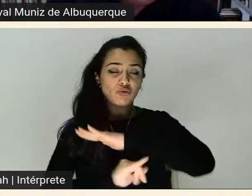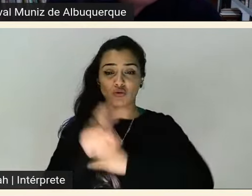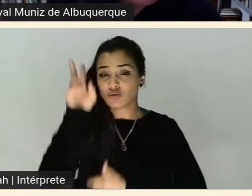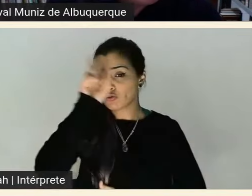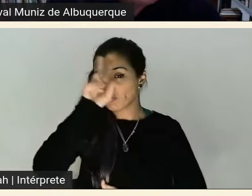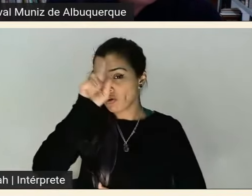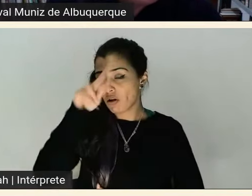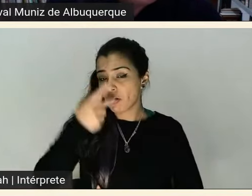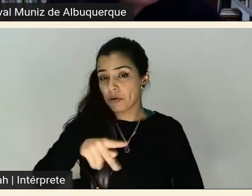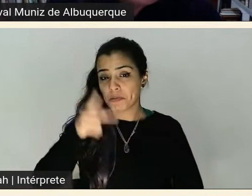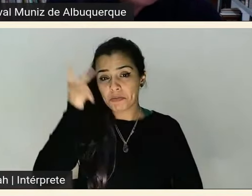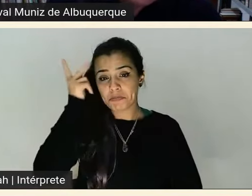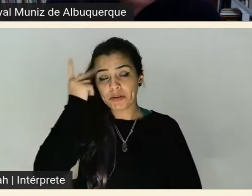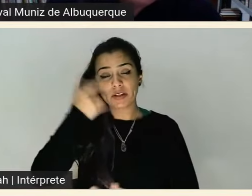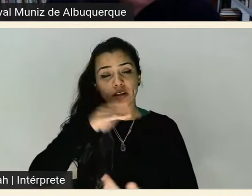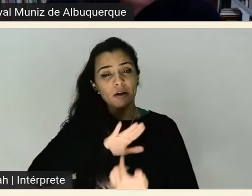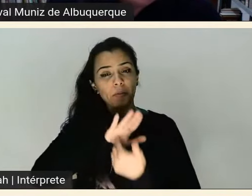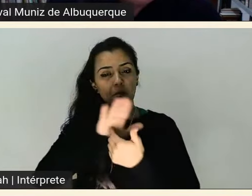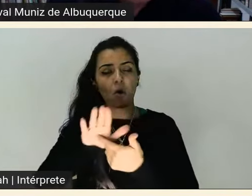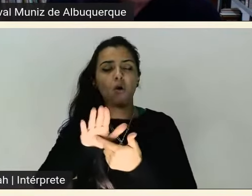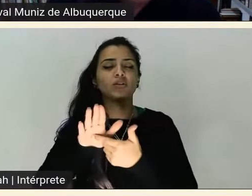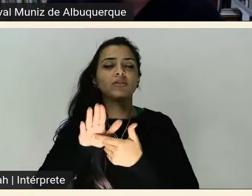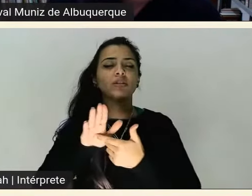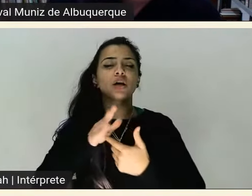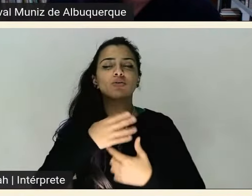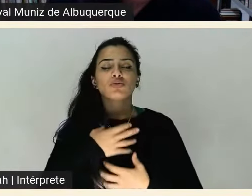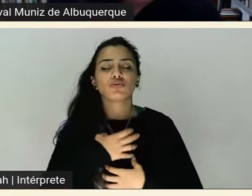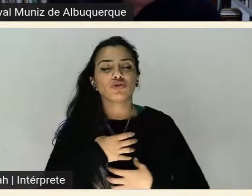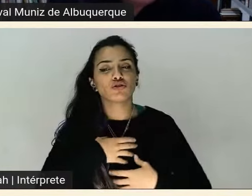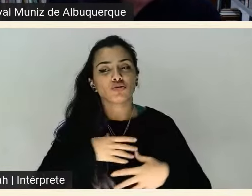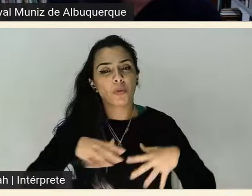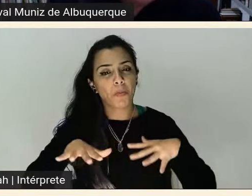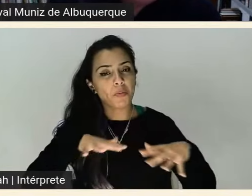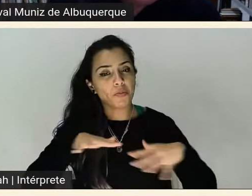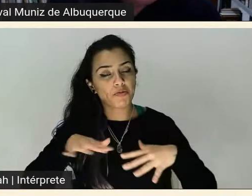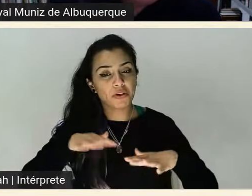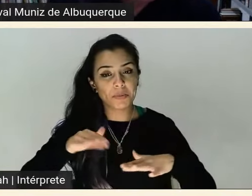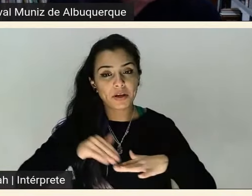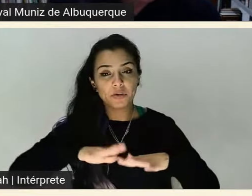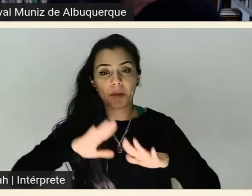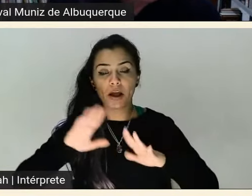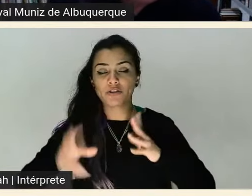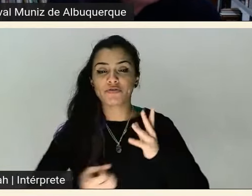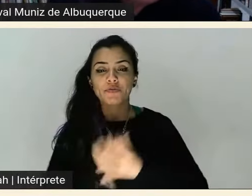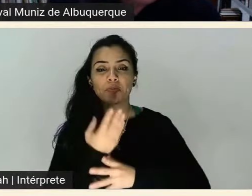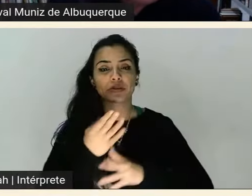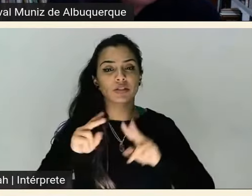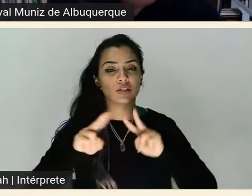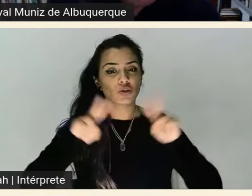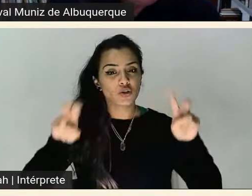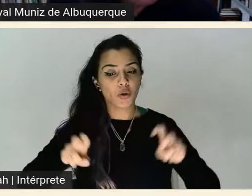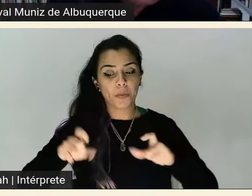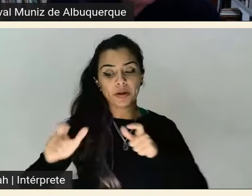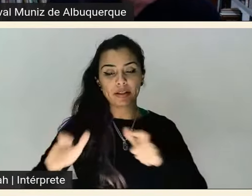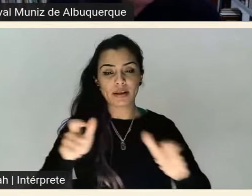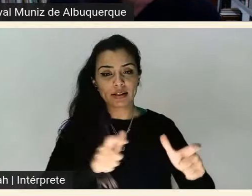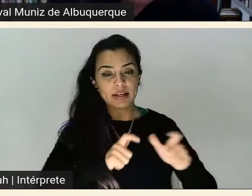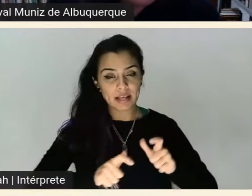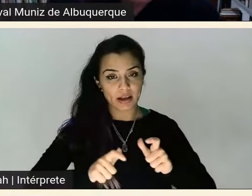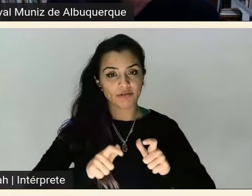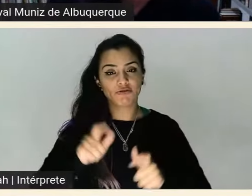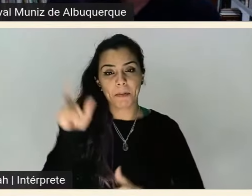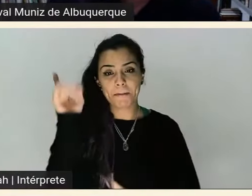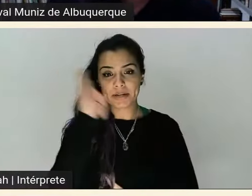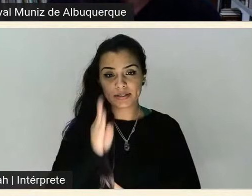coloca as bandeiras como o movimento formador da própria territorialidade brasileira. Então, você tem